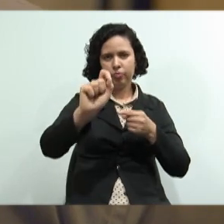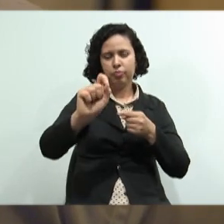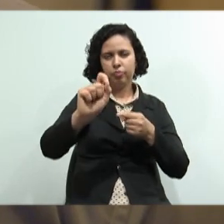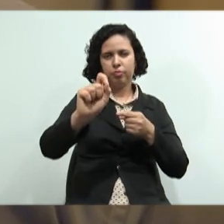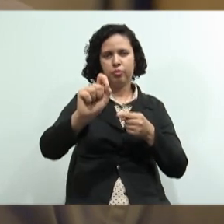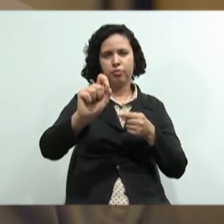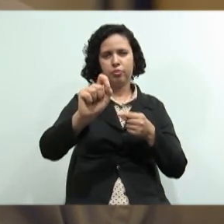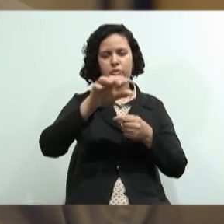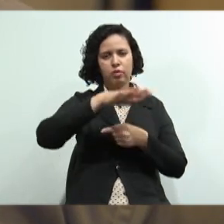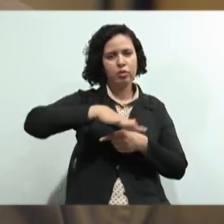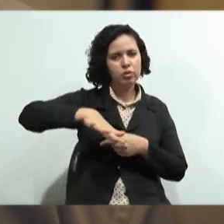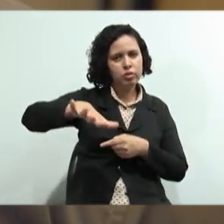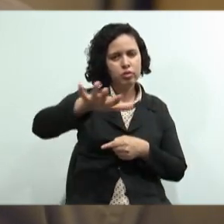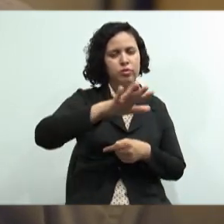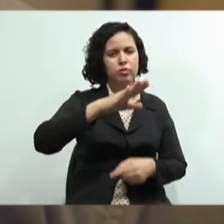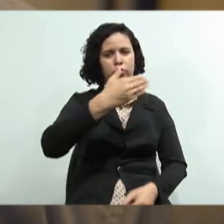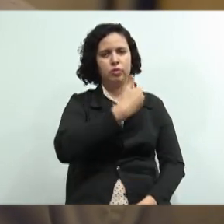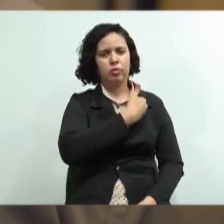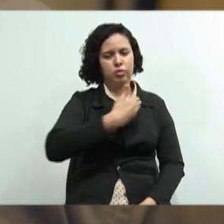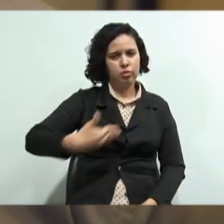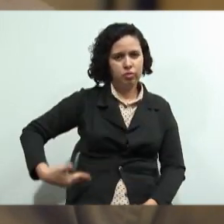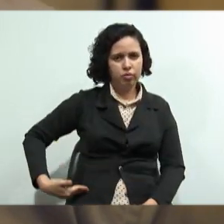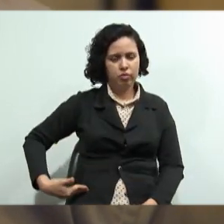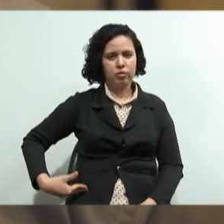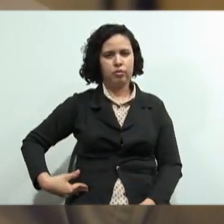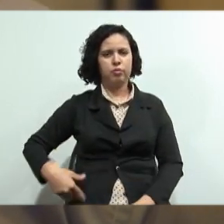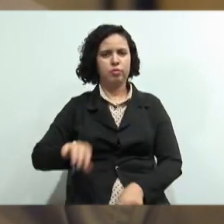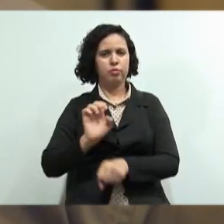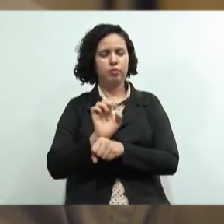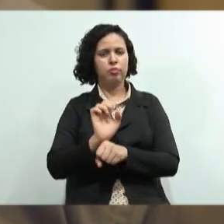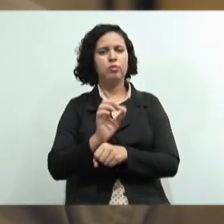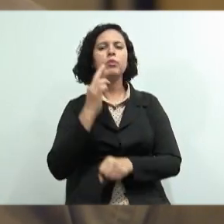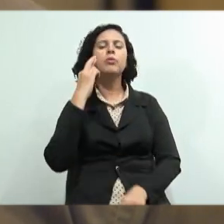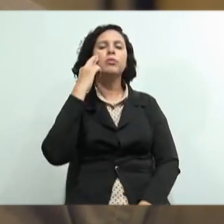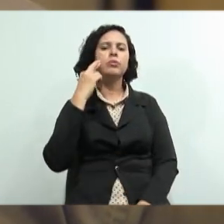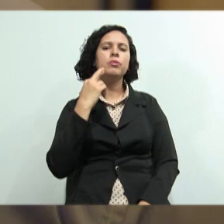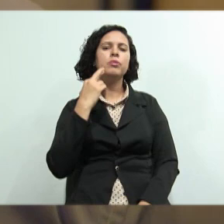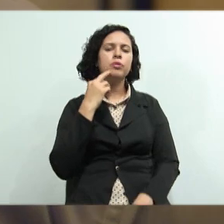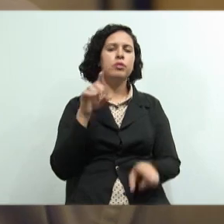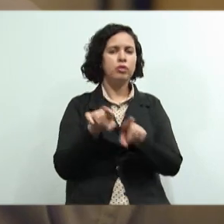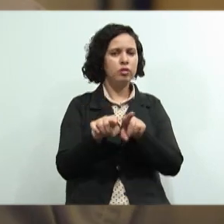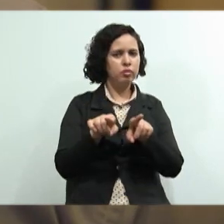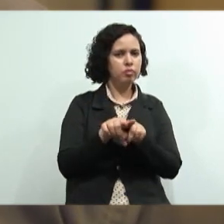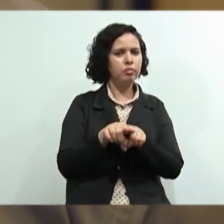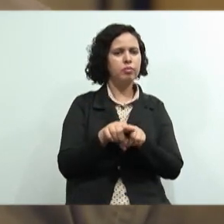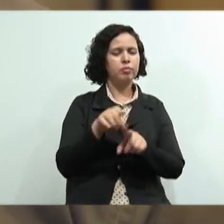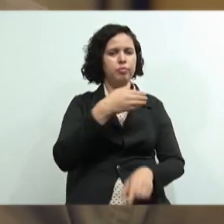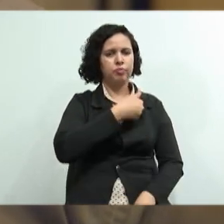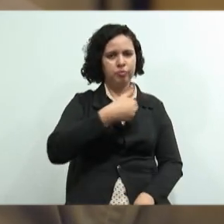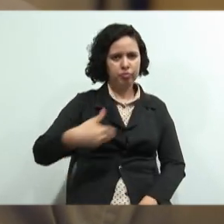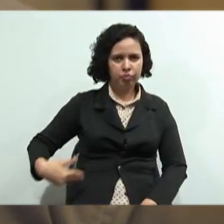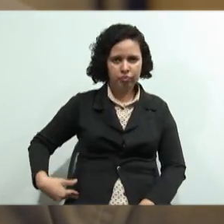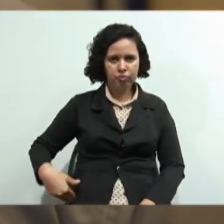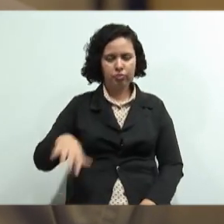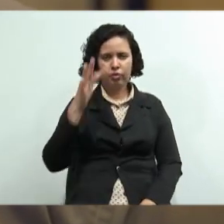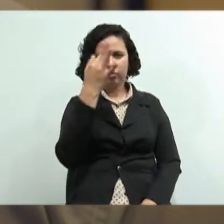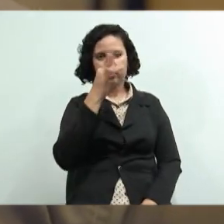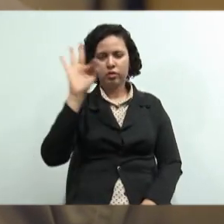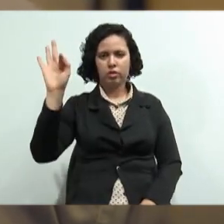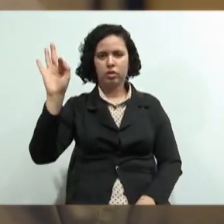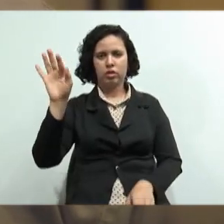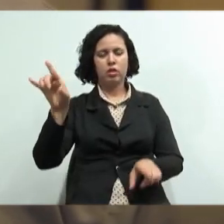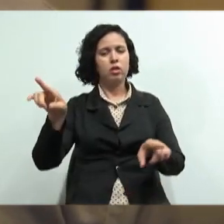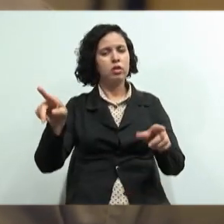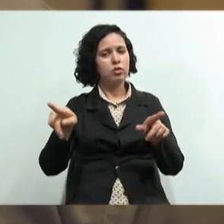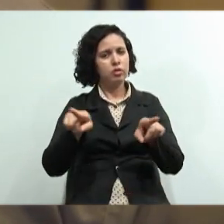públicas no setor produtivo do governo do estado de Rondônia, né, também políticas públicas do governo federal e também algumas políticas do